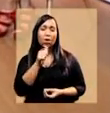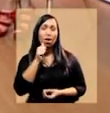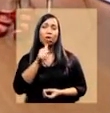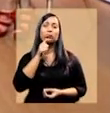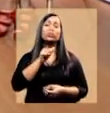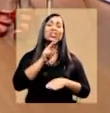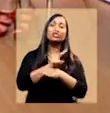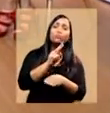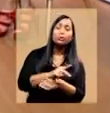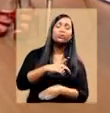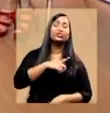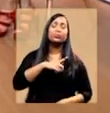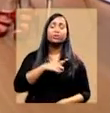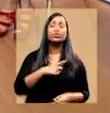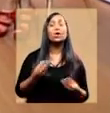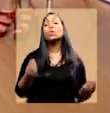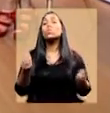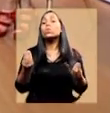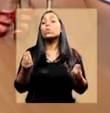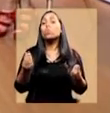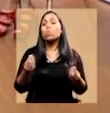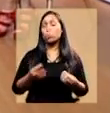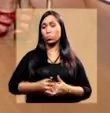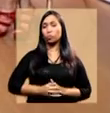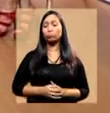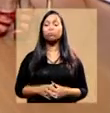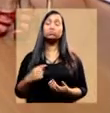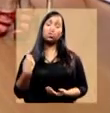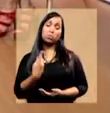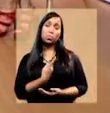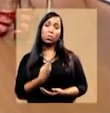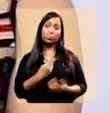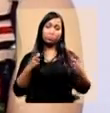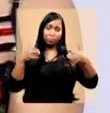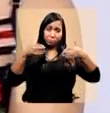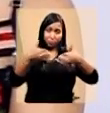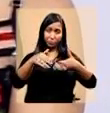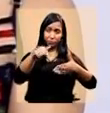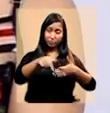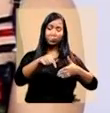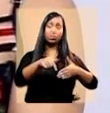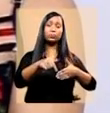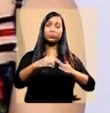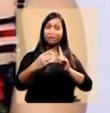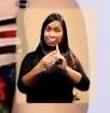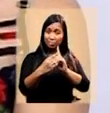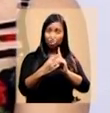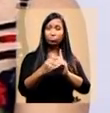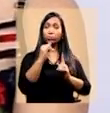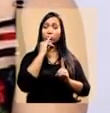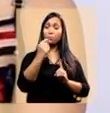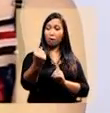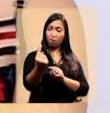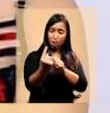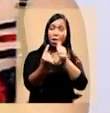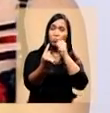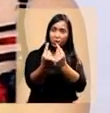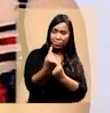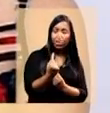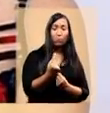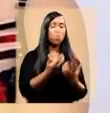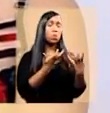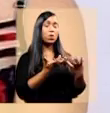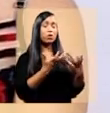mulheres são protegidas por elas? Como funciona? Nós priorizamos esse atendimento. Quando a mulher chega